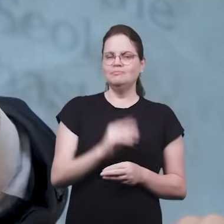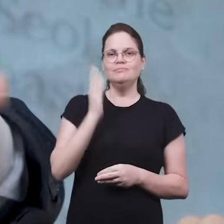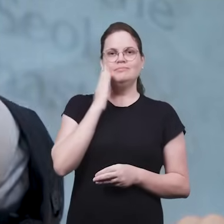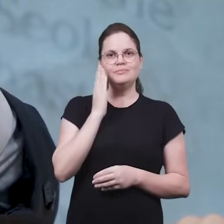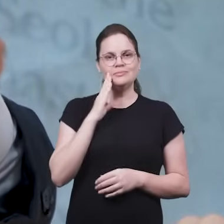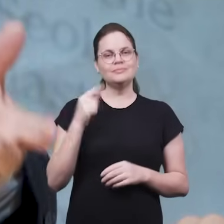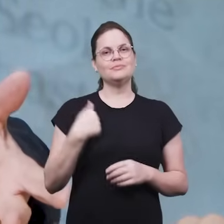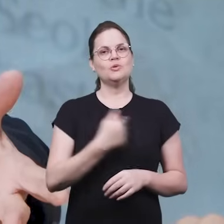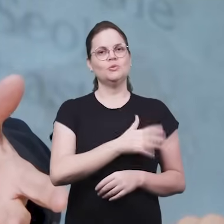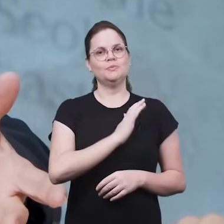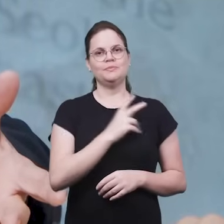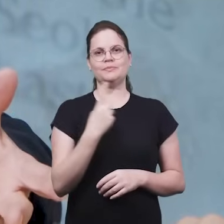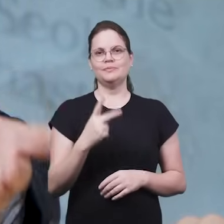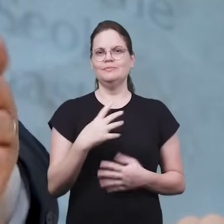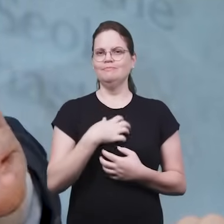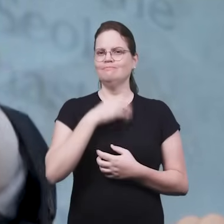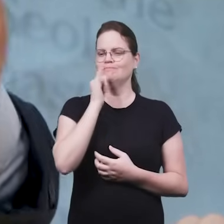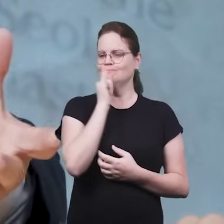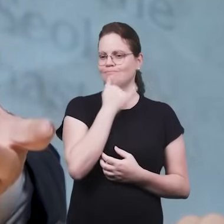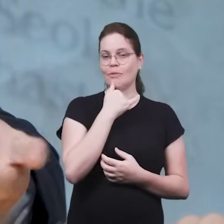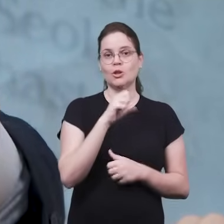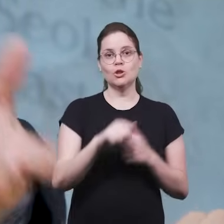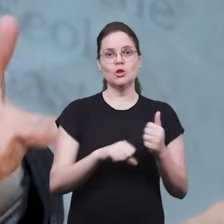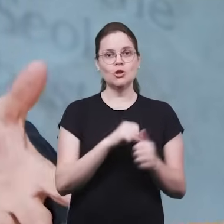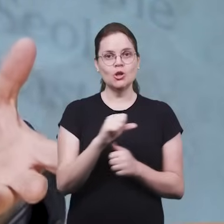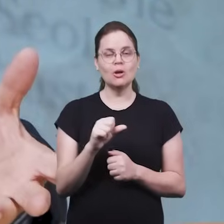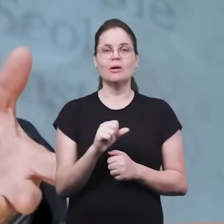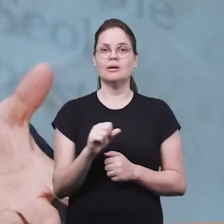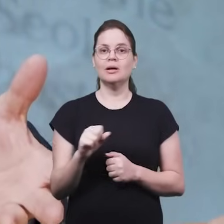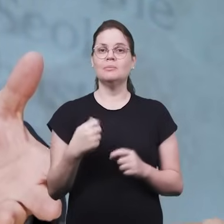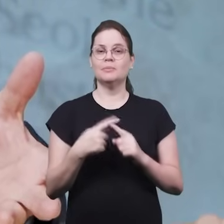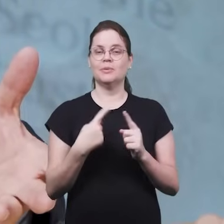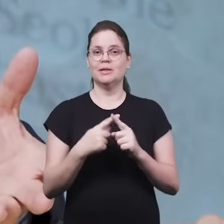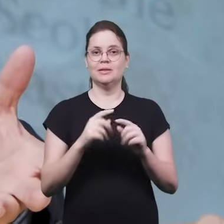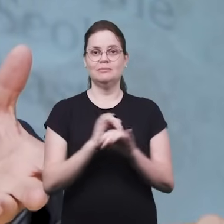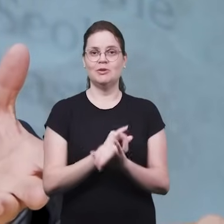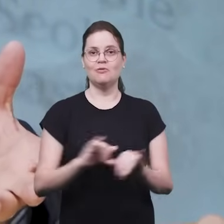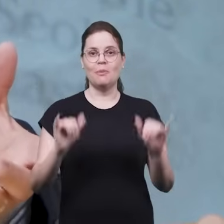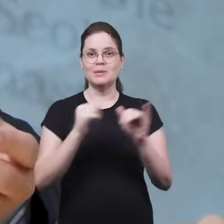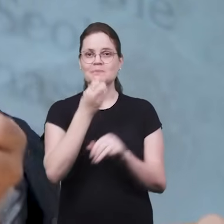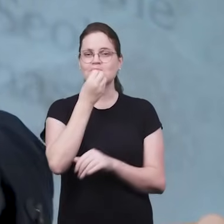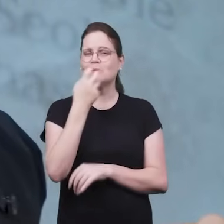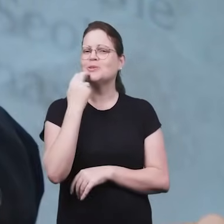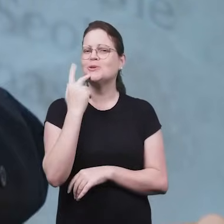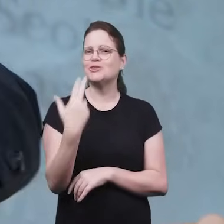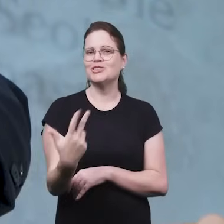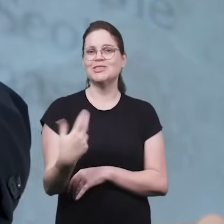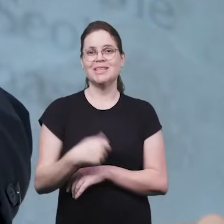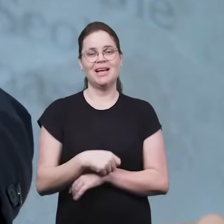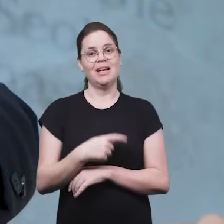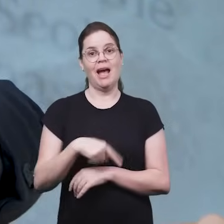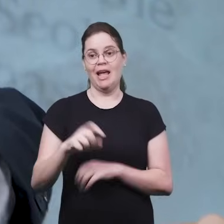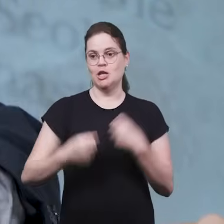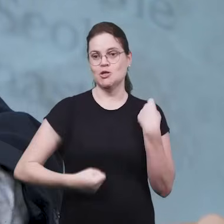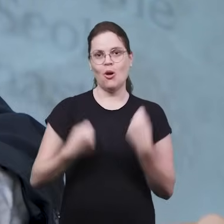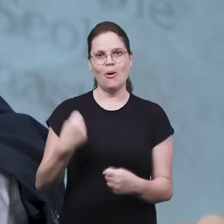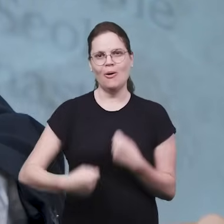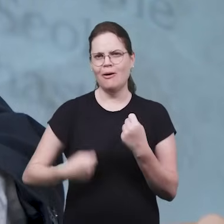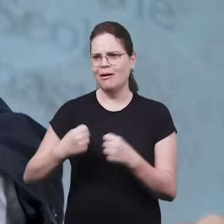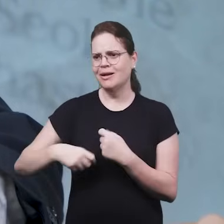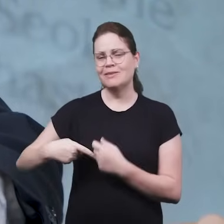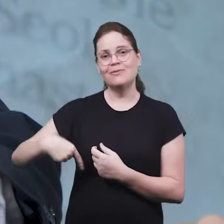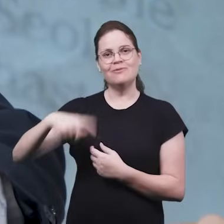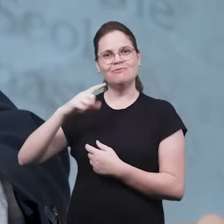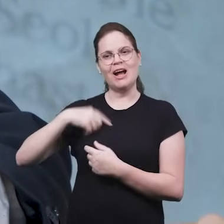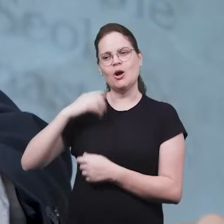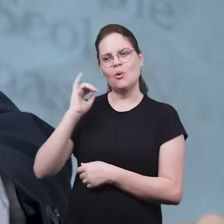A situação que elas estavam vivendo de tristeza se transforma em uma boa notícia, e elas correm e vão contar